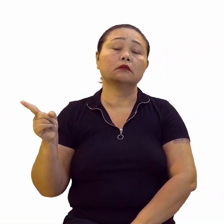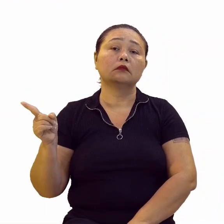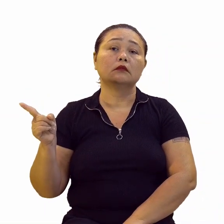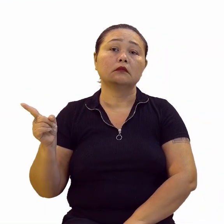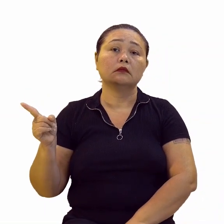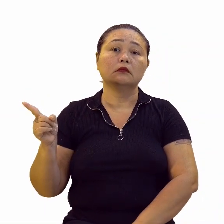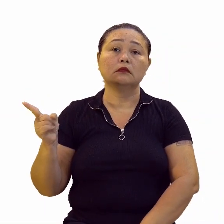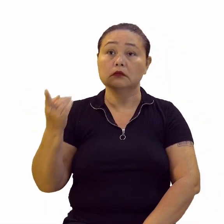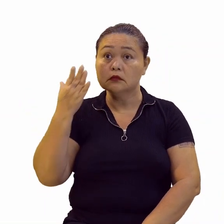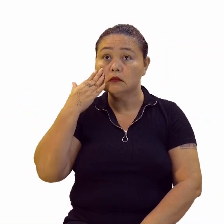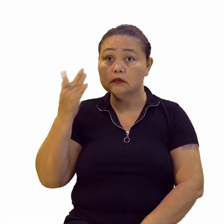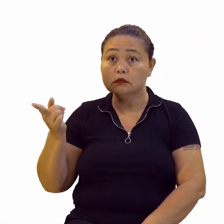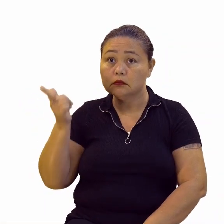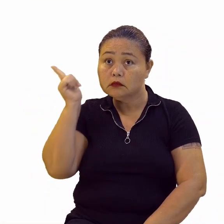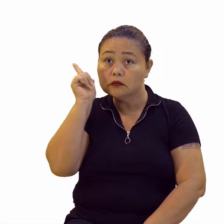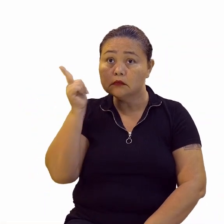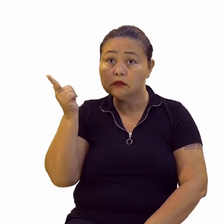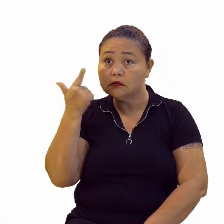Olhou?